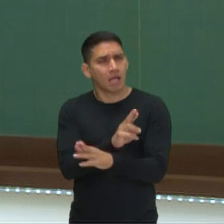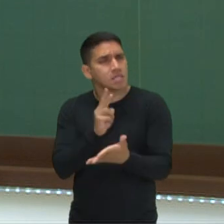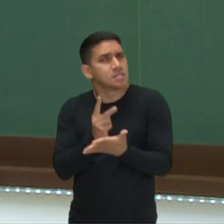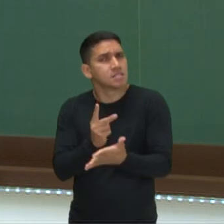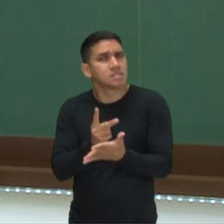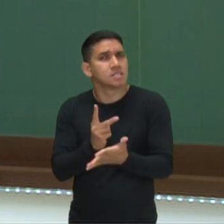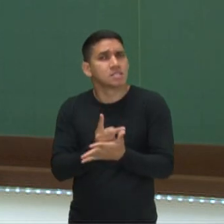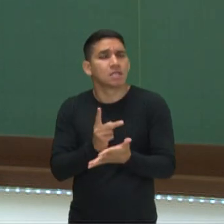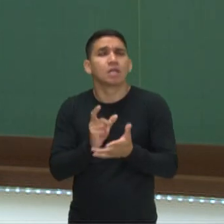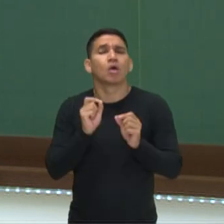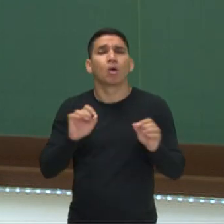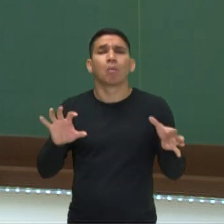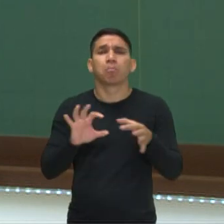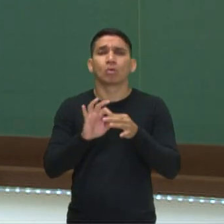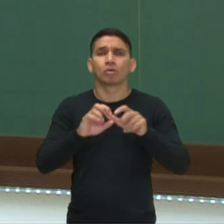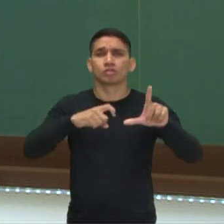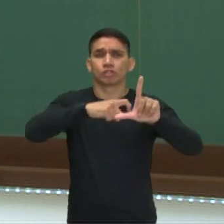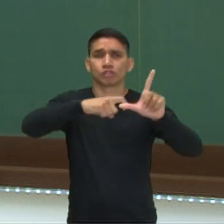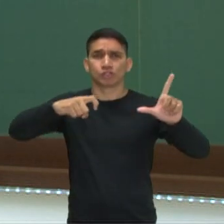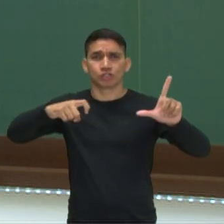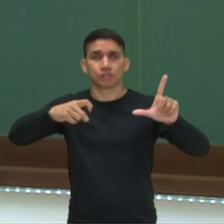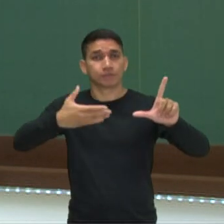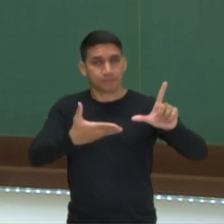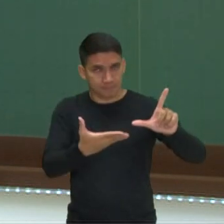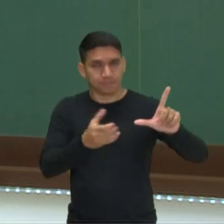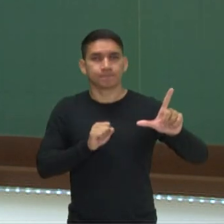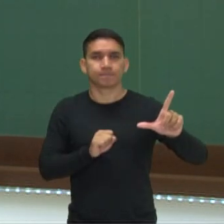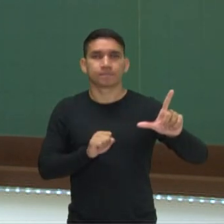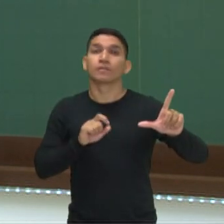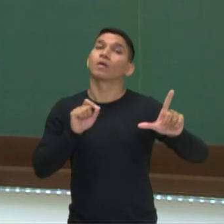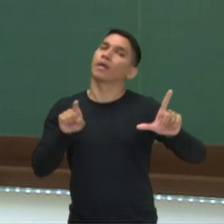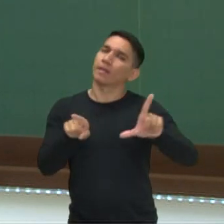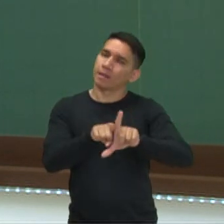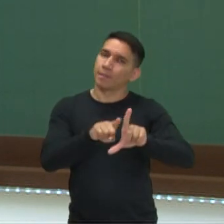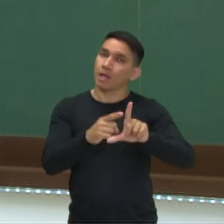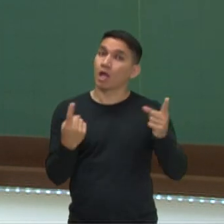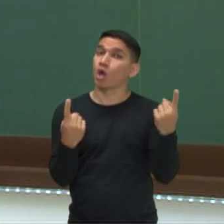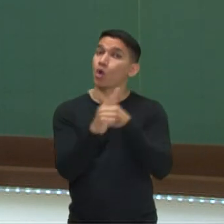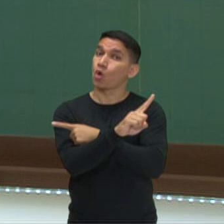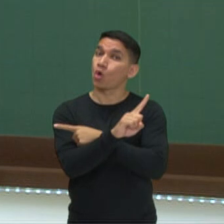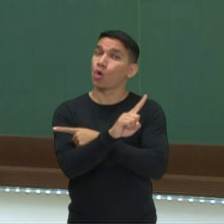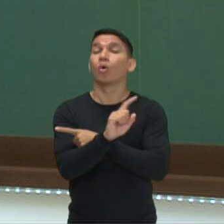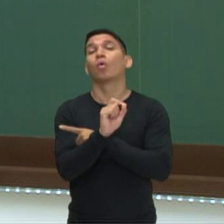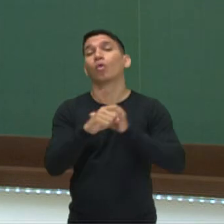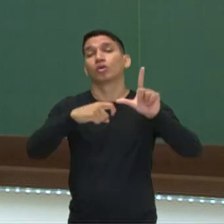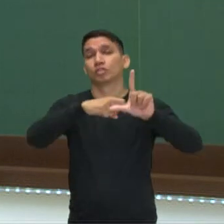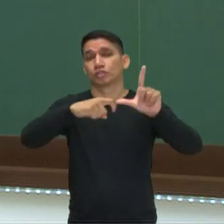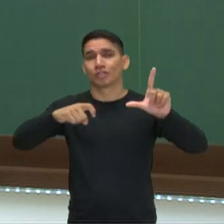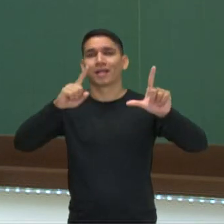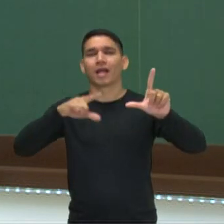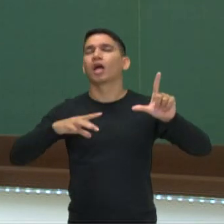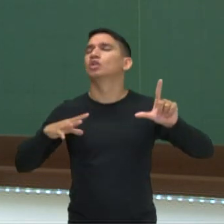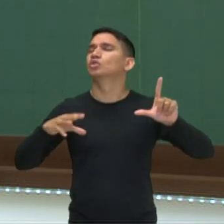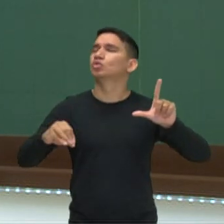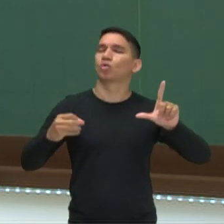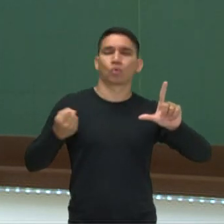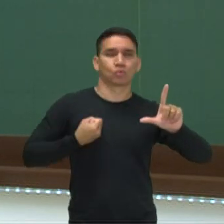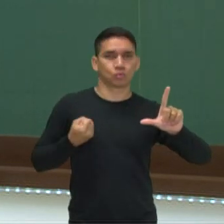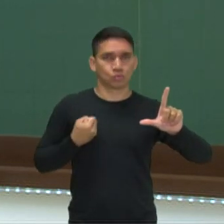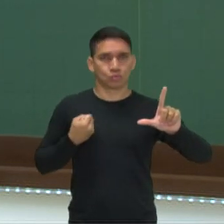da função com o eixo x. E também nós temos o contradomínio, né? Que são